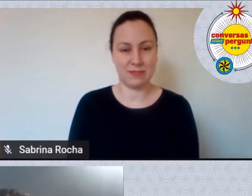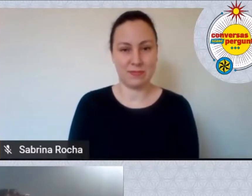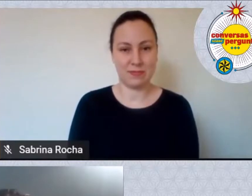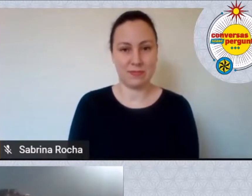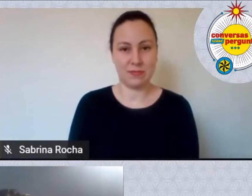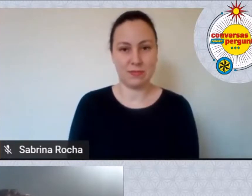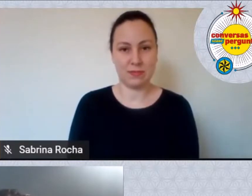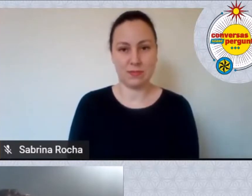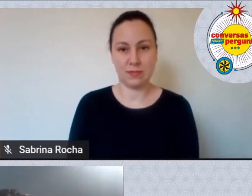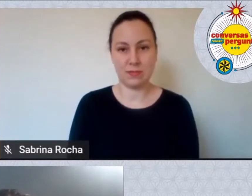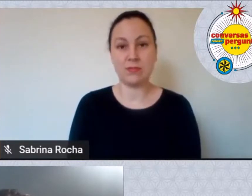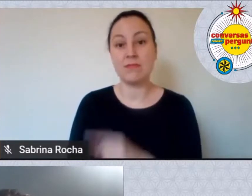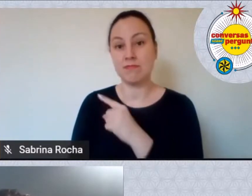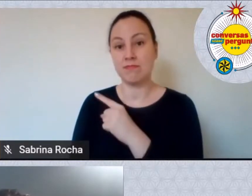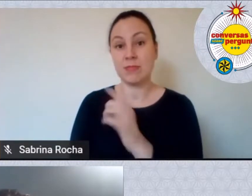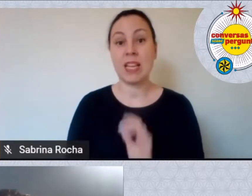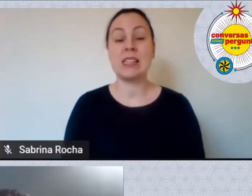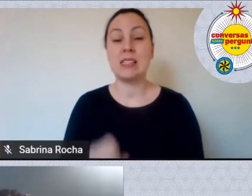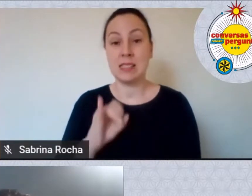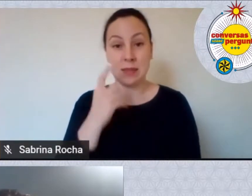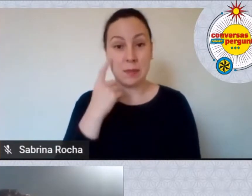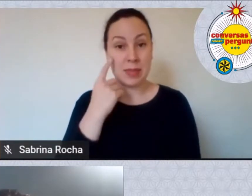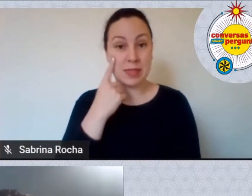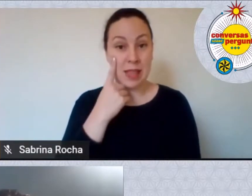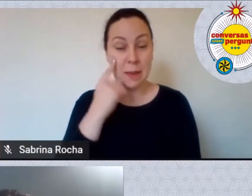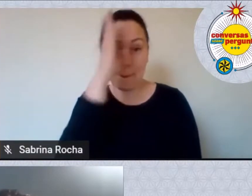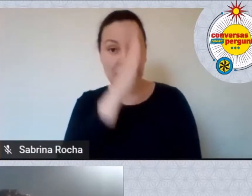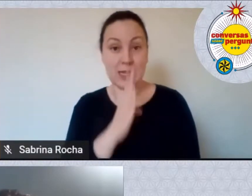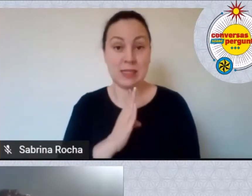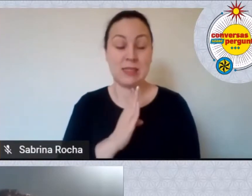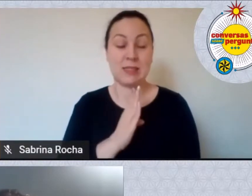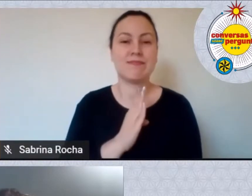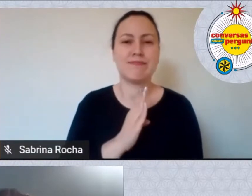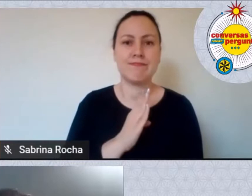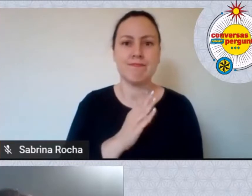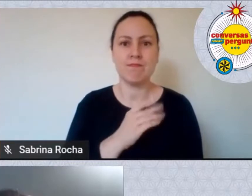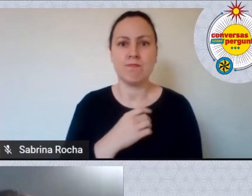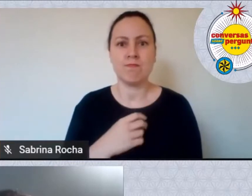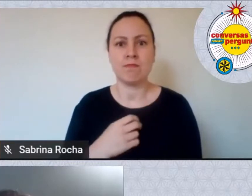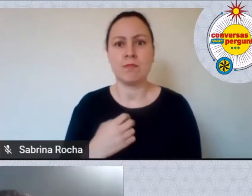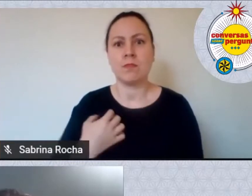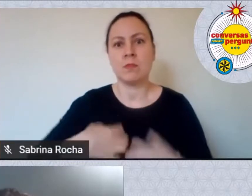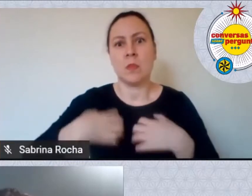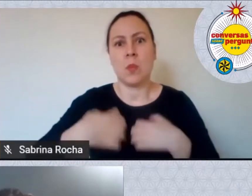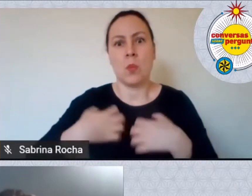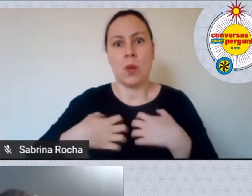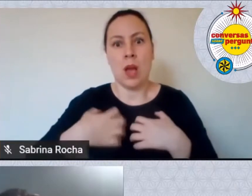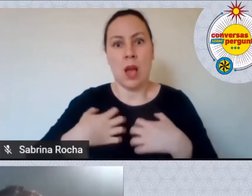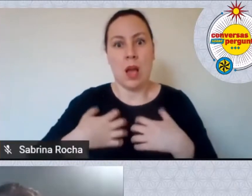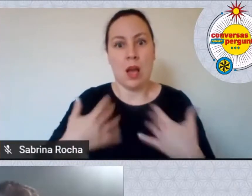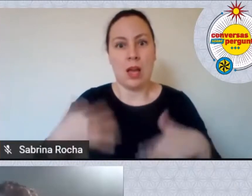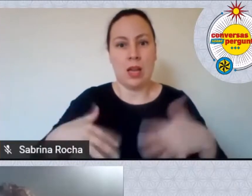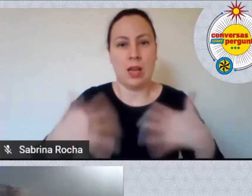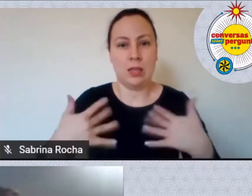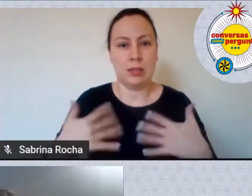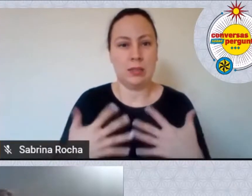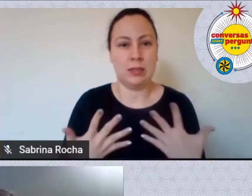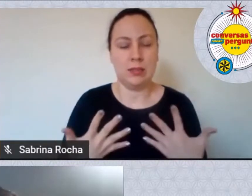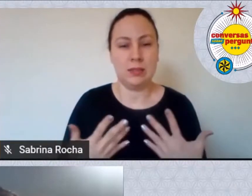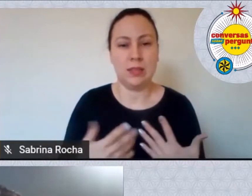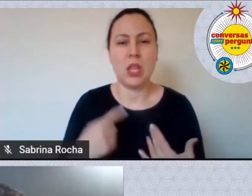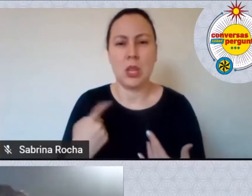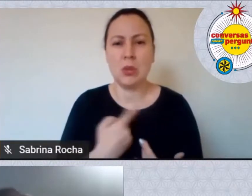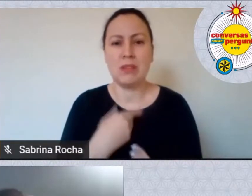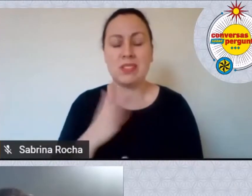o Brasil é campeão em ansiedade, aí eu nem estou falando, né, desse momento em que a gente está vivendo, nós já éramos, me parece, o